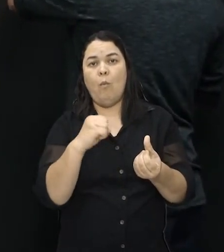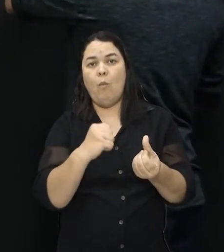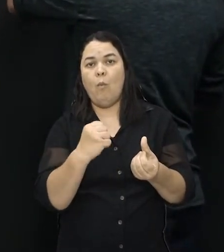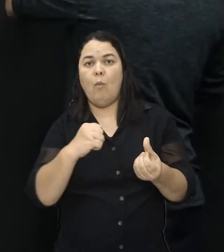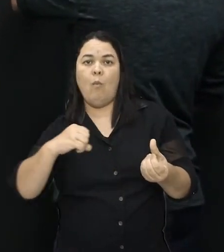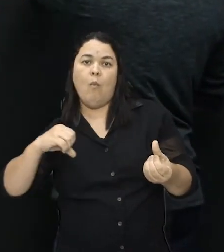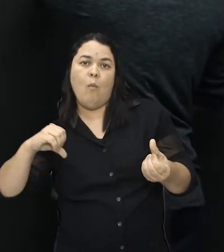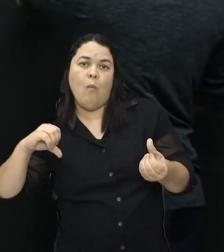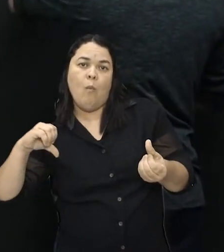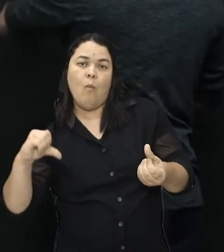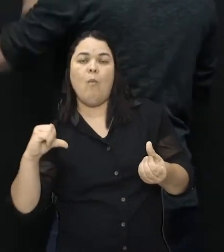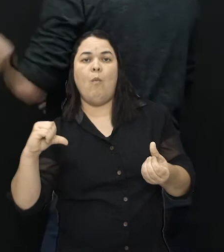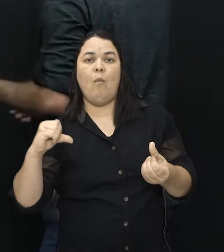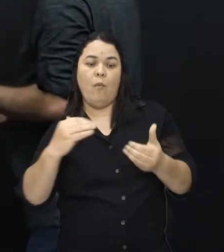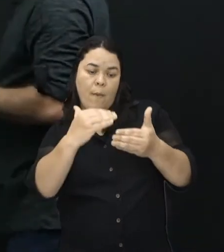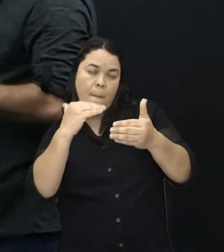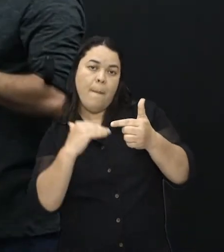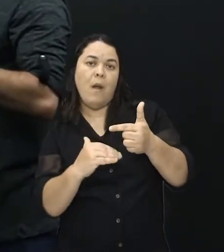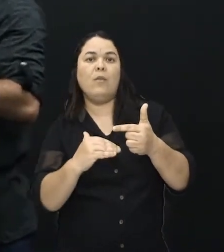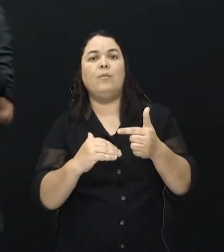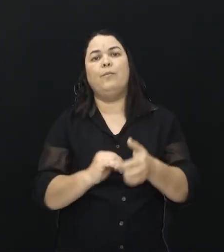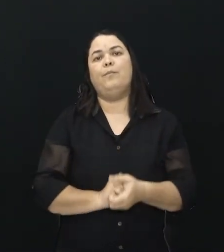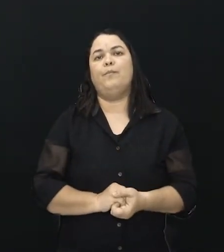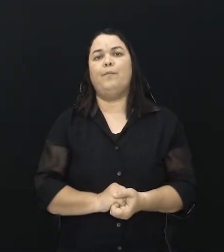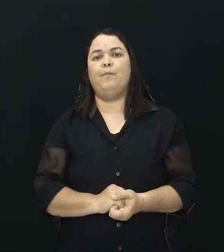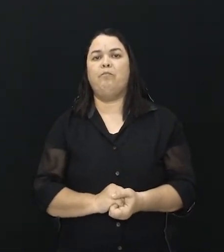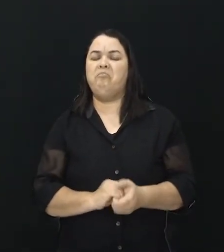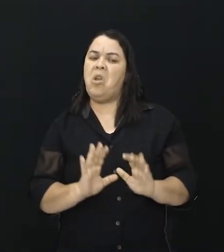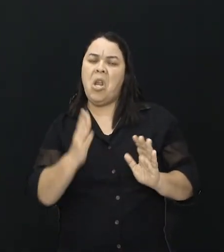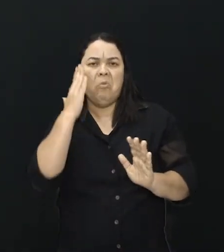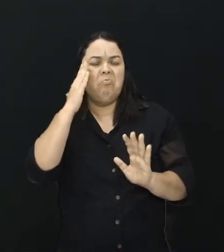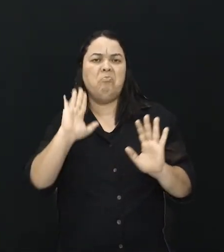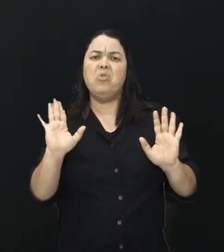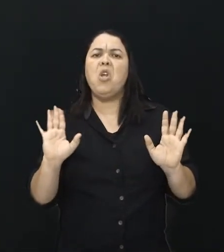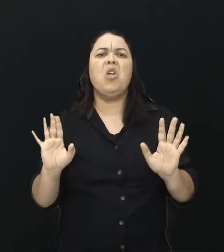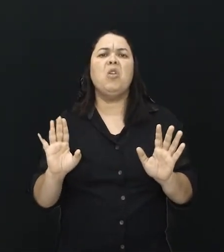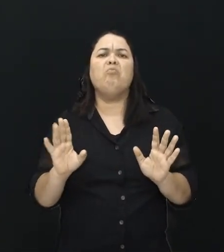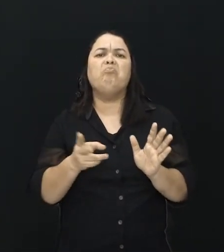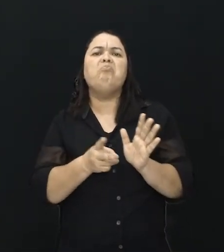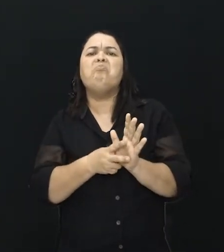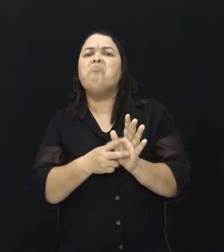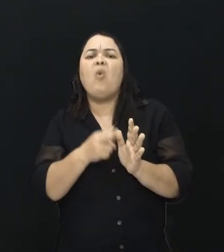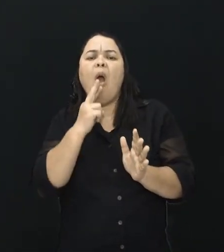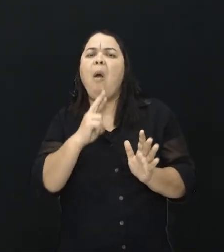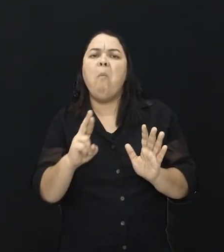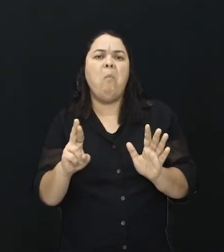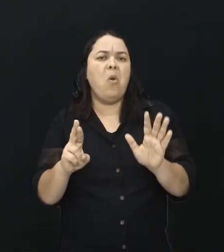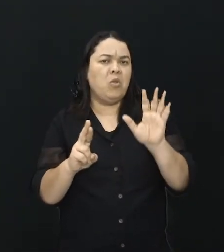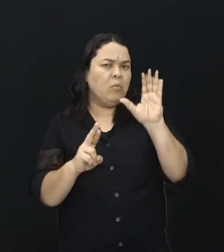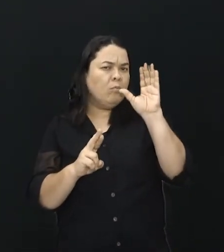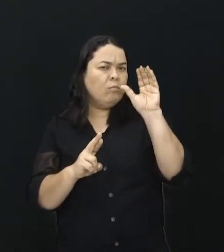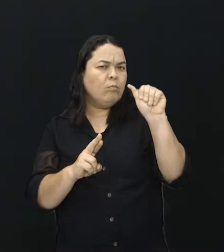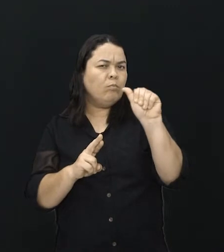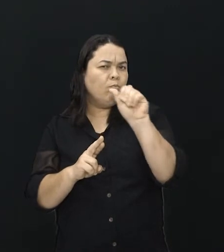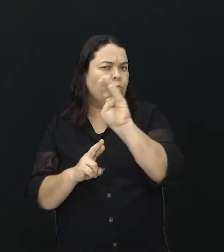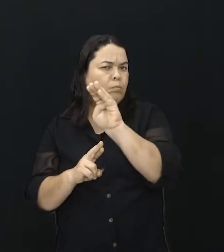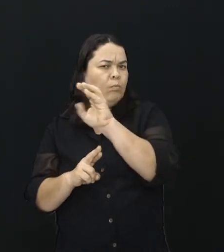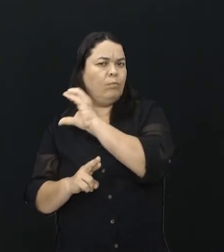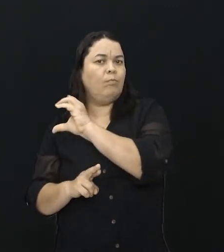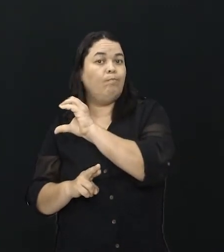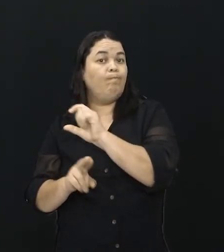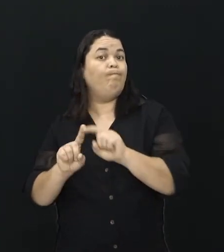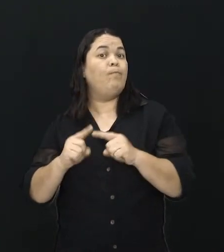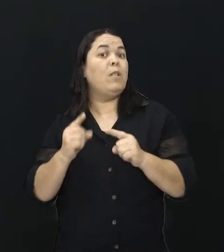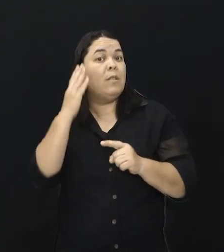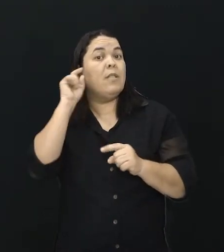mais 9 aqui embaixo. Eu ainda não sei qual é o valor de A, de B e de C, mas o que a gente sabe aqui